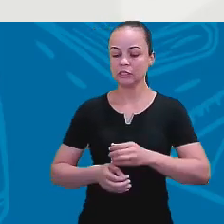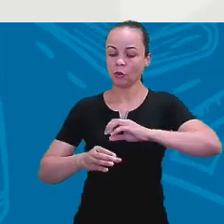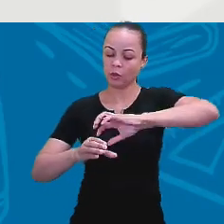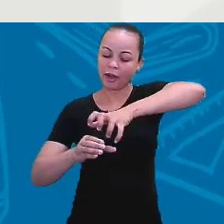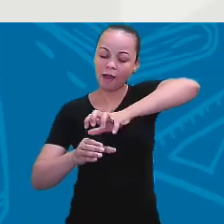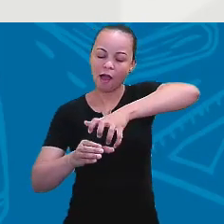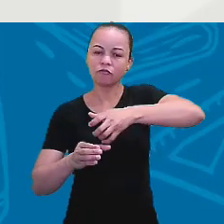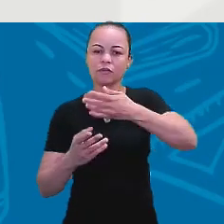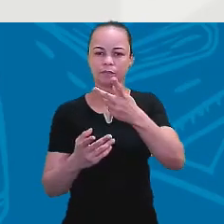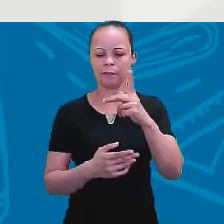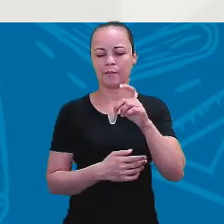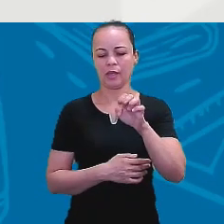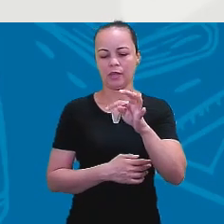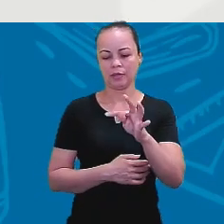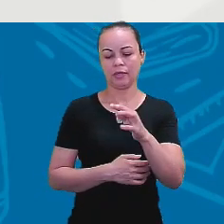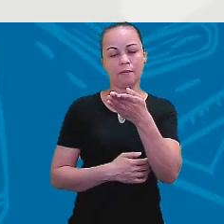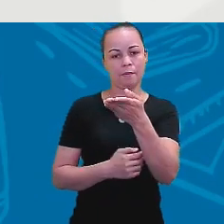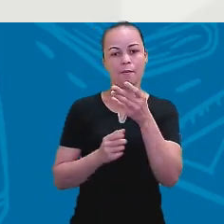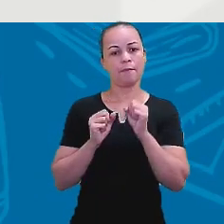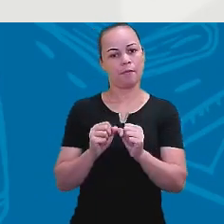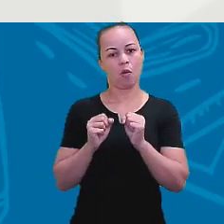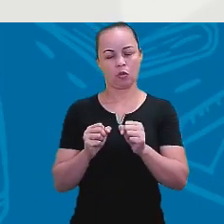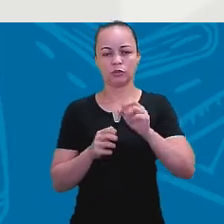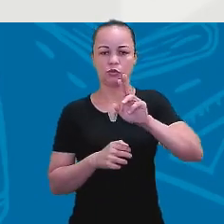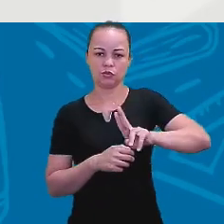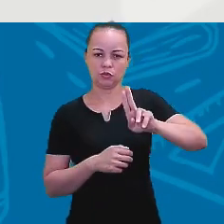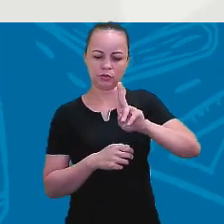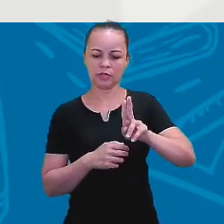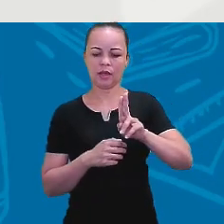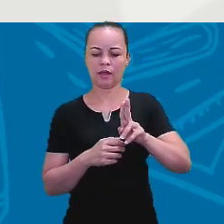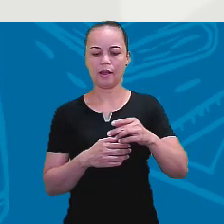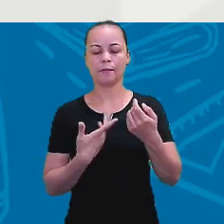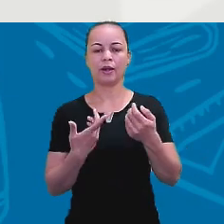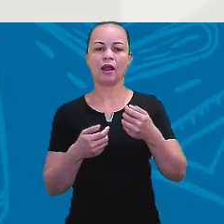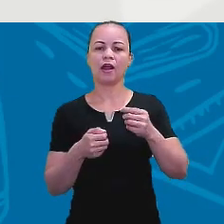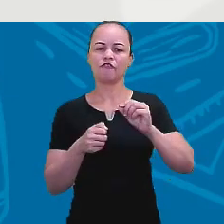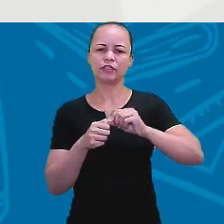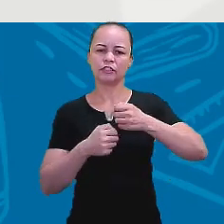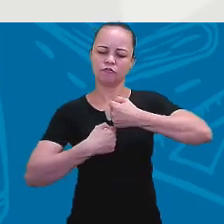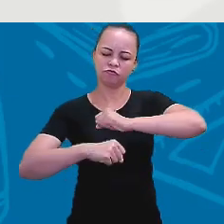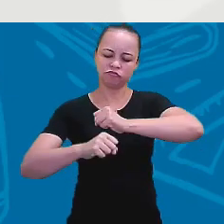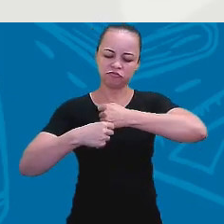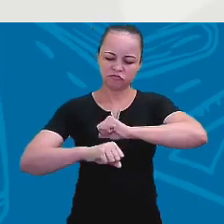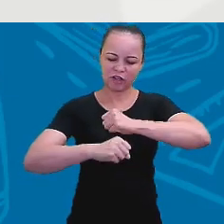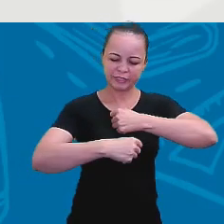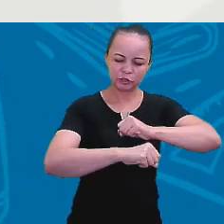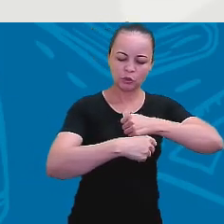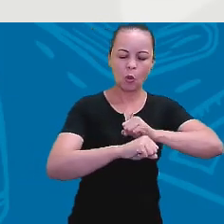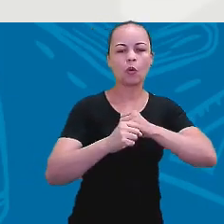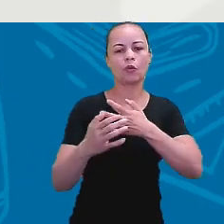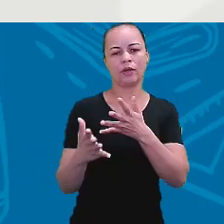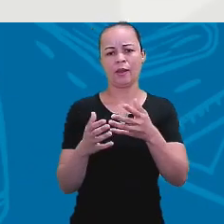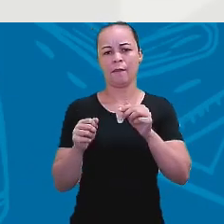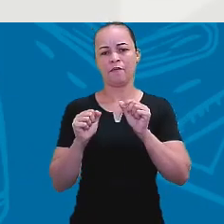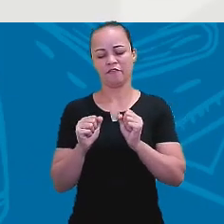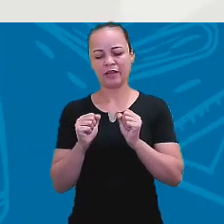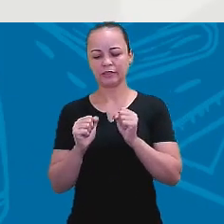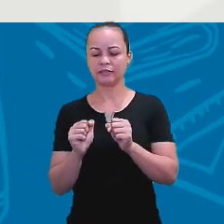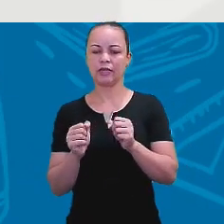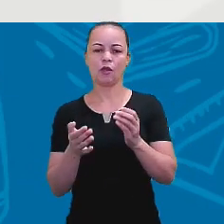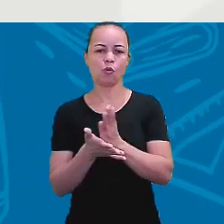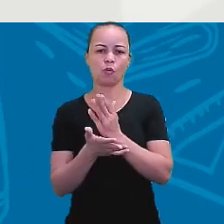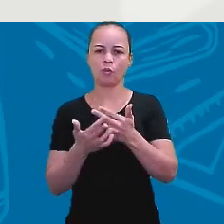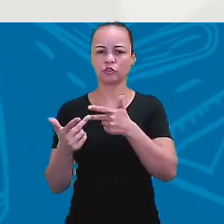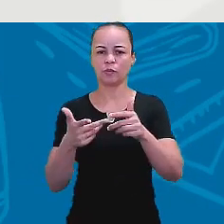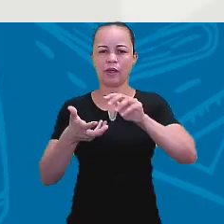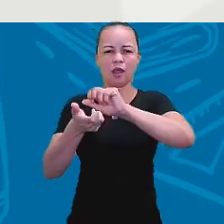certo? A gente pode reutilizar essa garrafa, por exemplo, produzir vassouras, para fazer algumas peças de